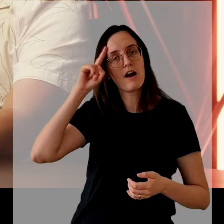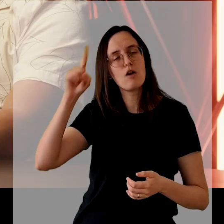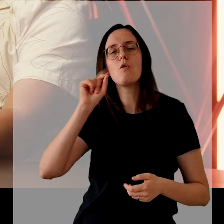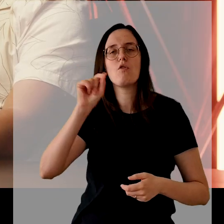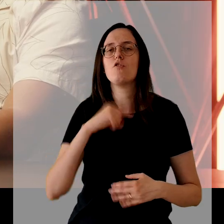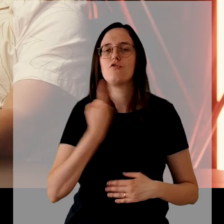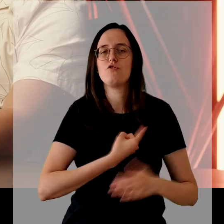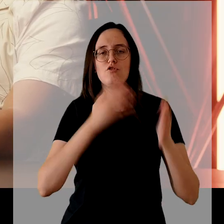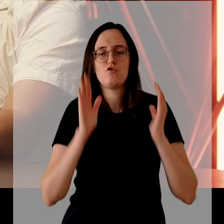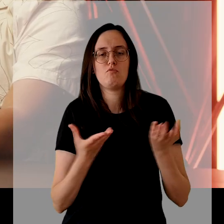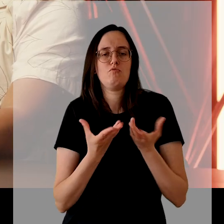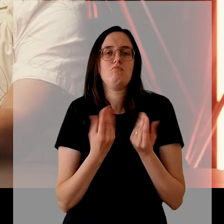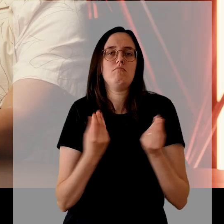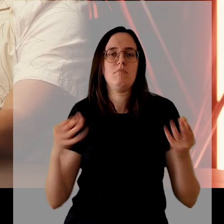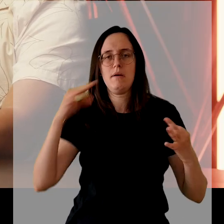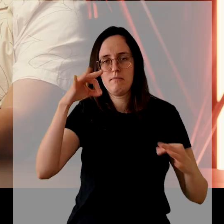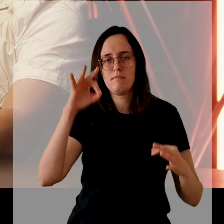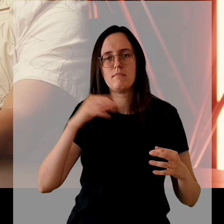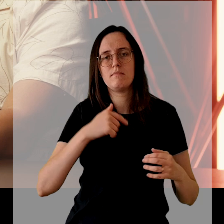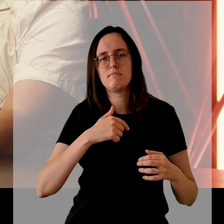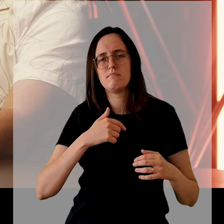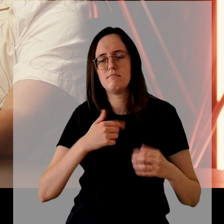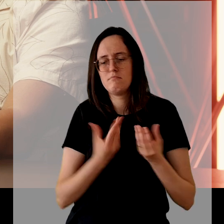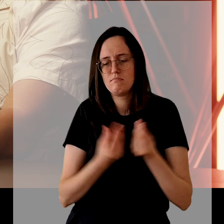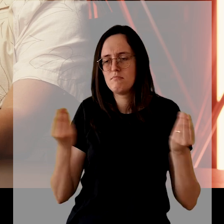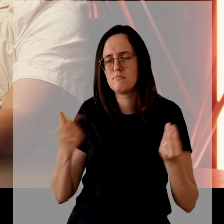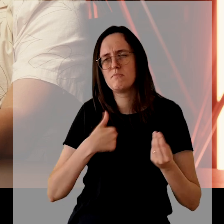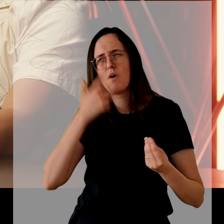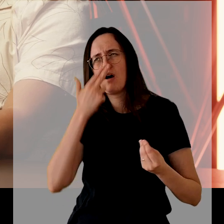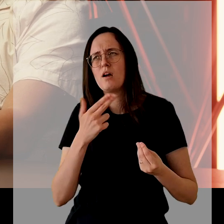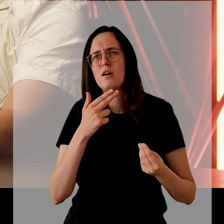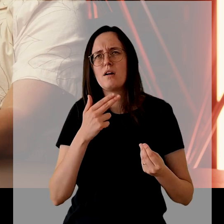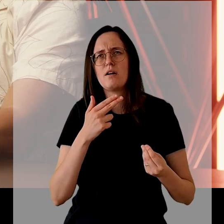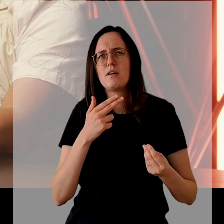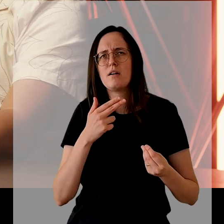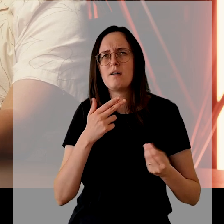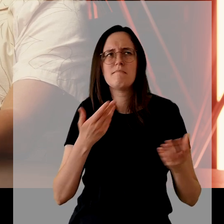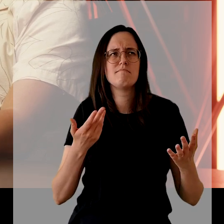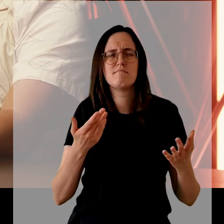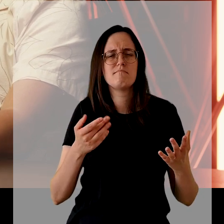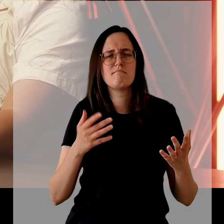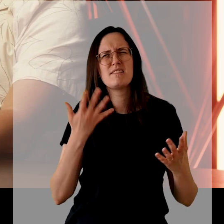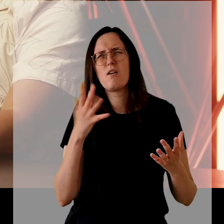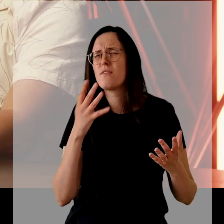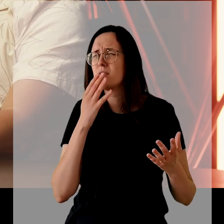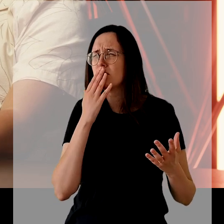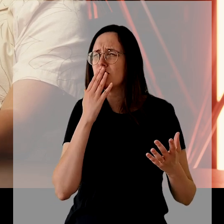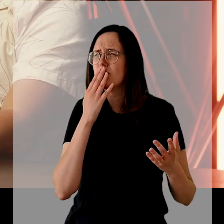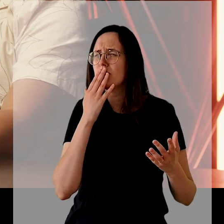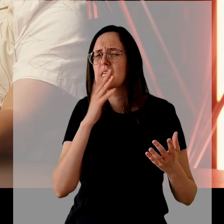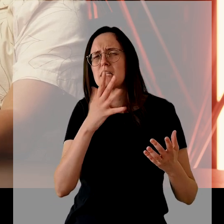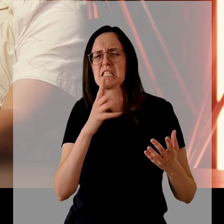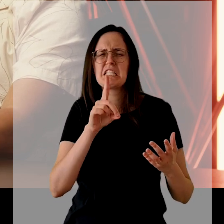dia que a gente fez esse montão de páginas, sei lá, acho que talvez tenha sido essas,